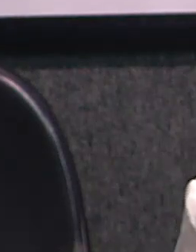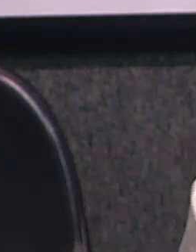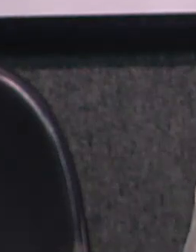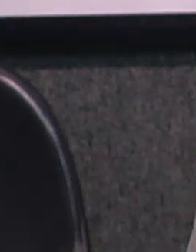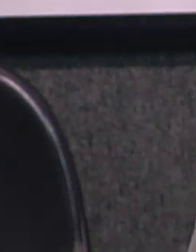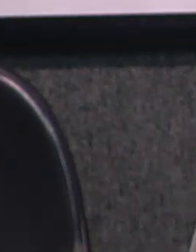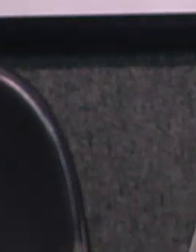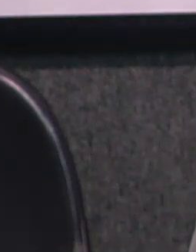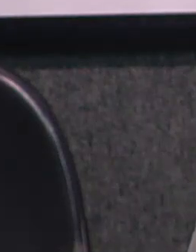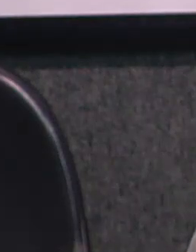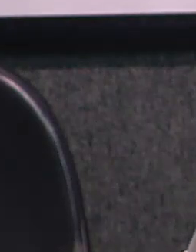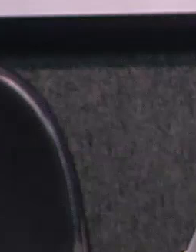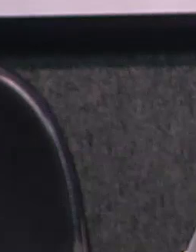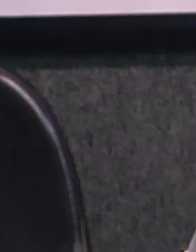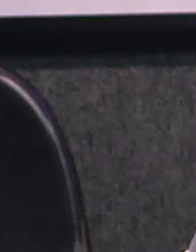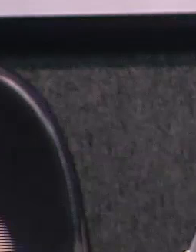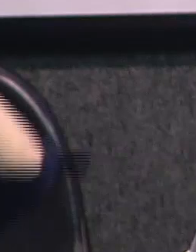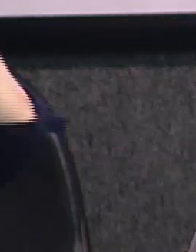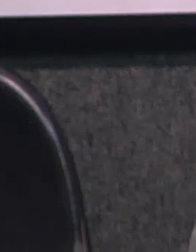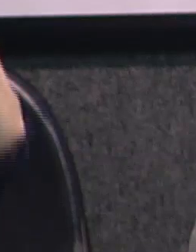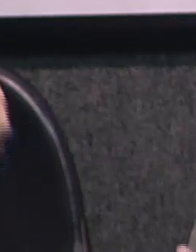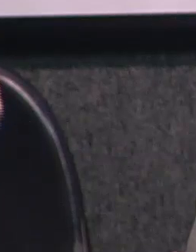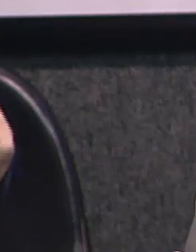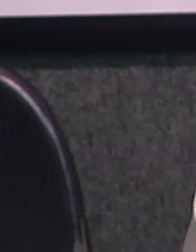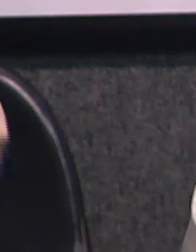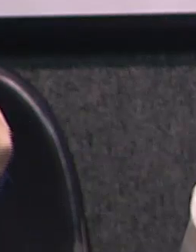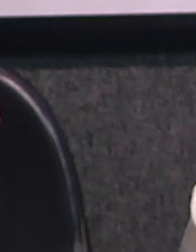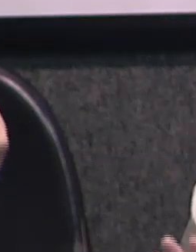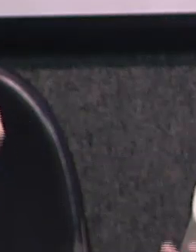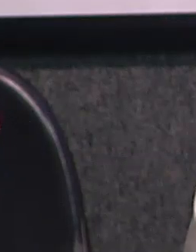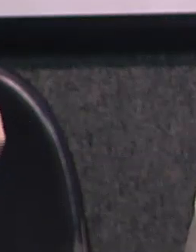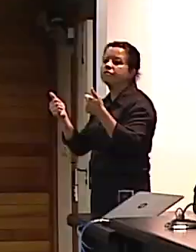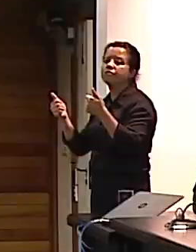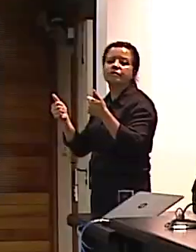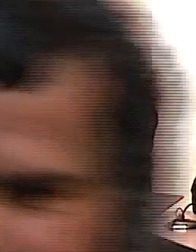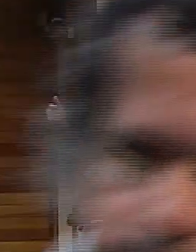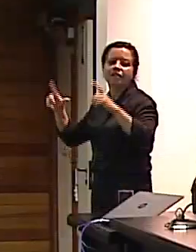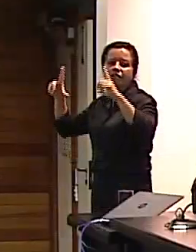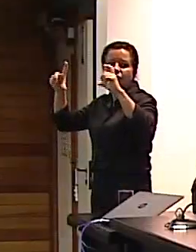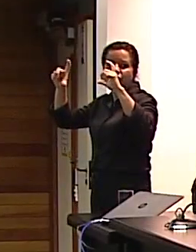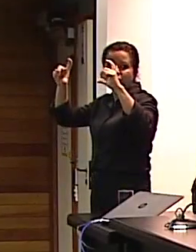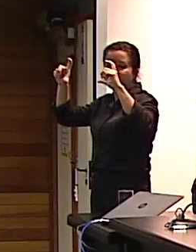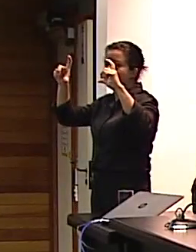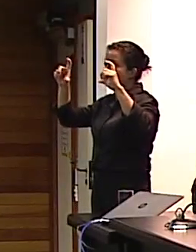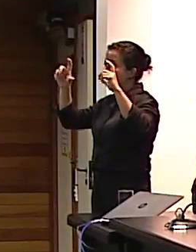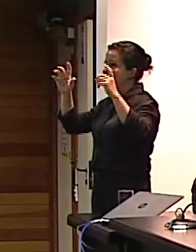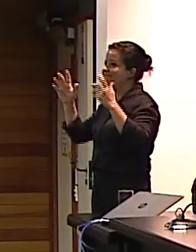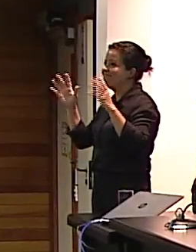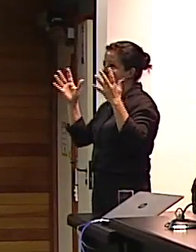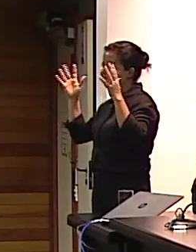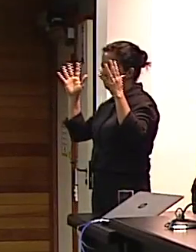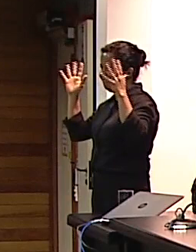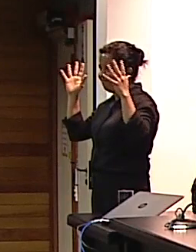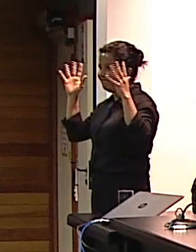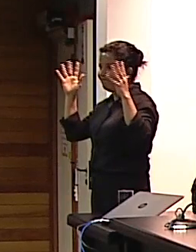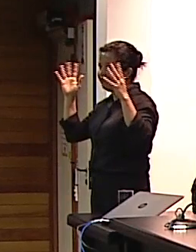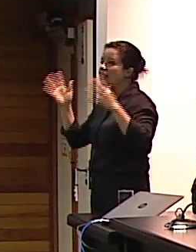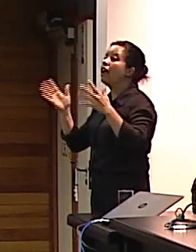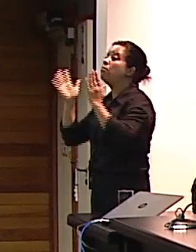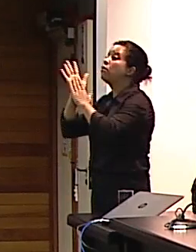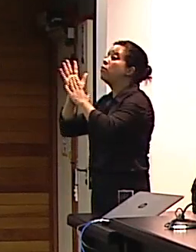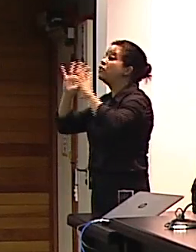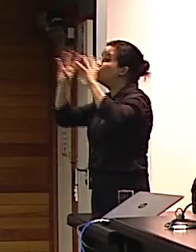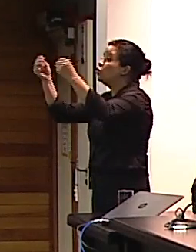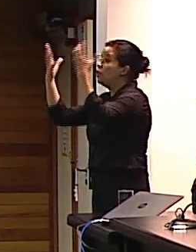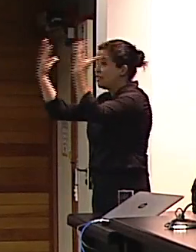Tudo bem? Temos acordo? Então, só para ficar o registro aqui fotográfico, temos acordo em todas as